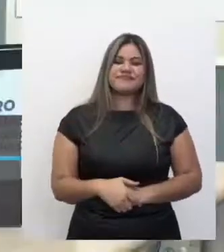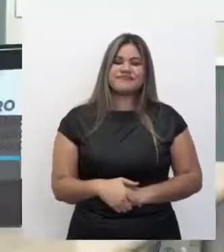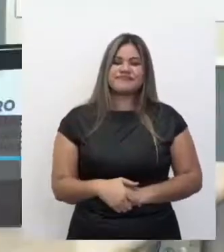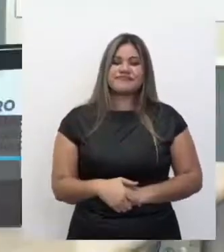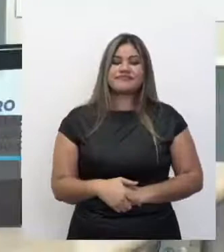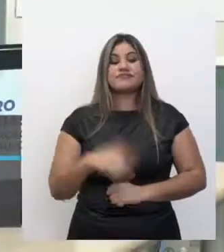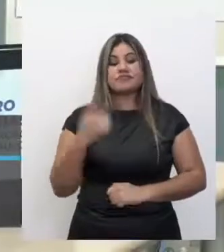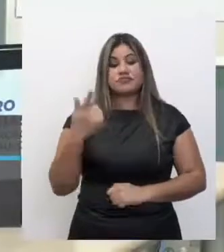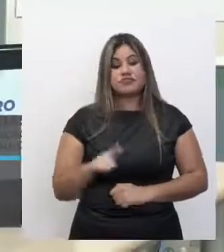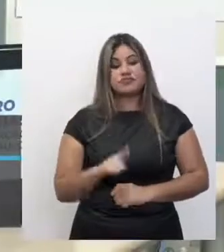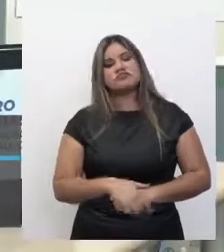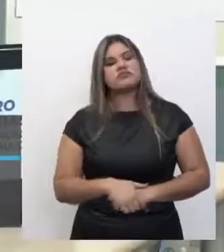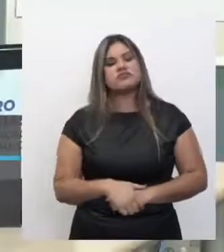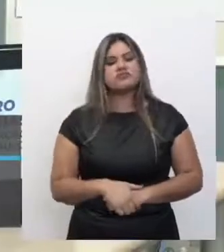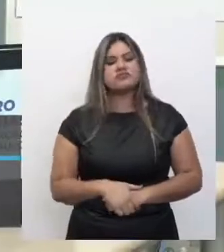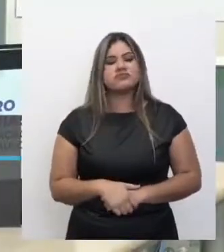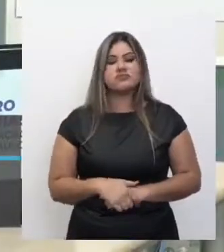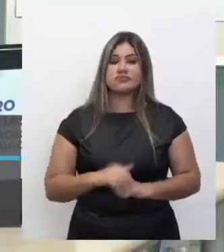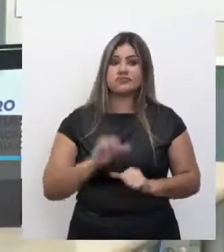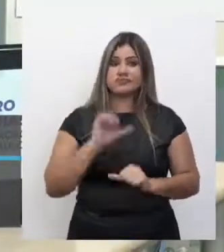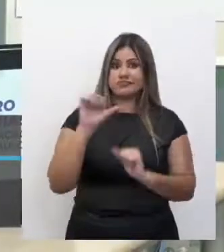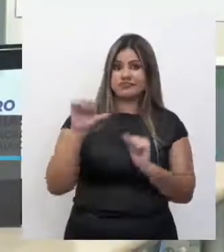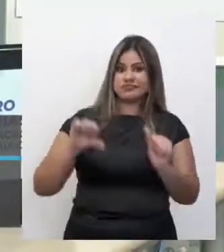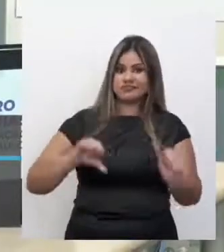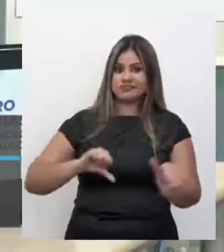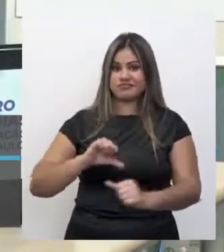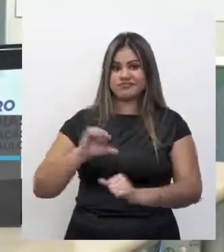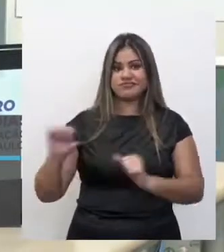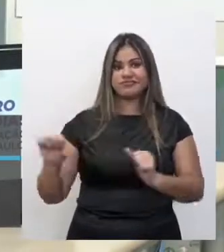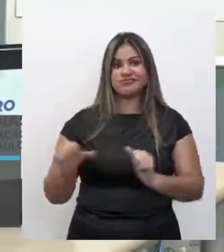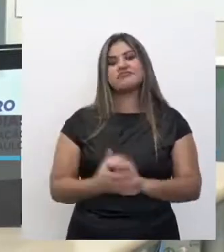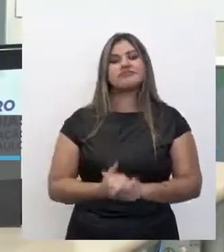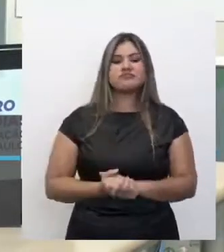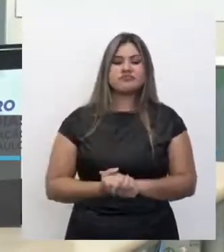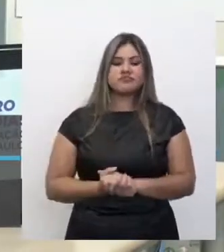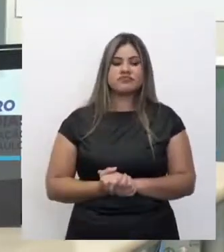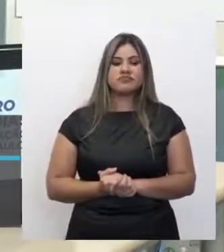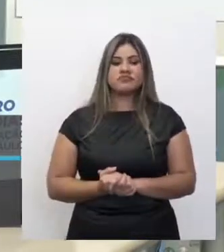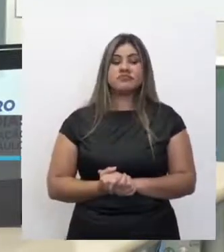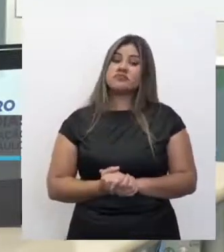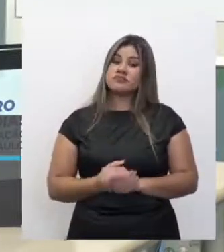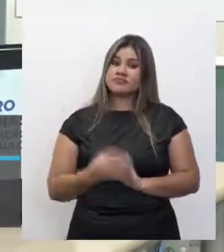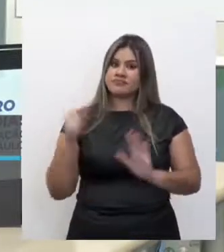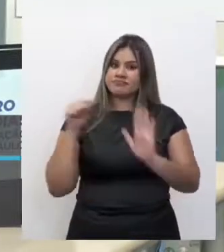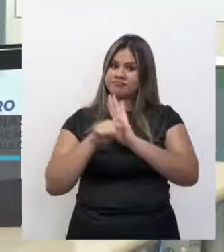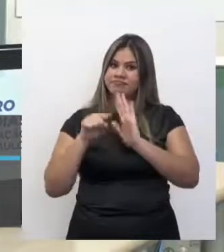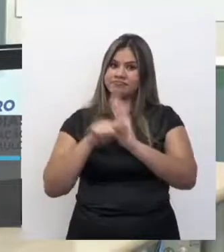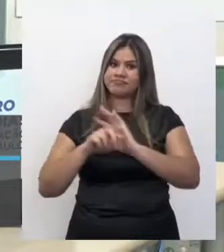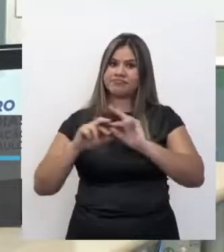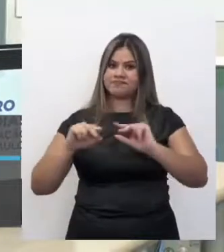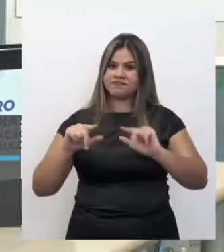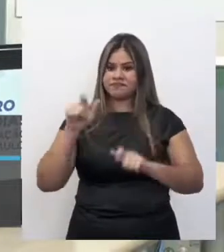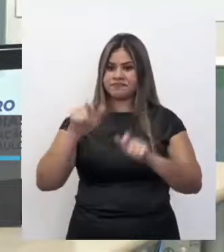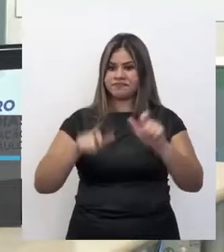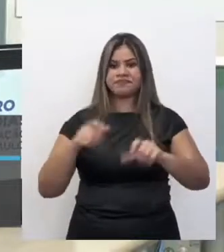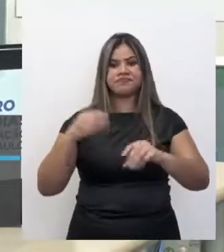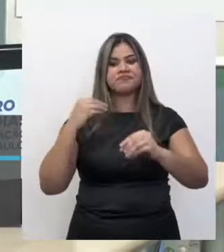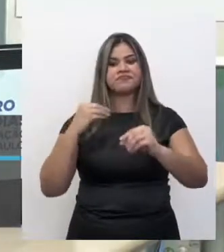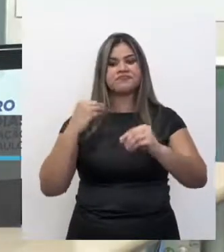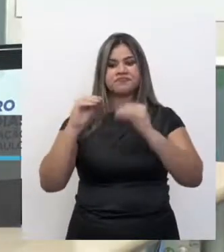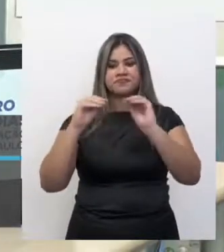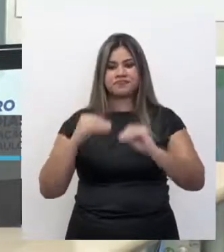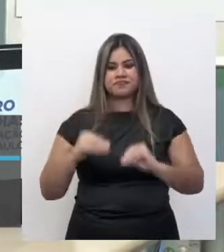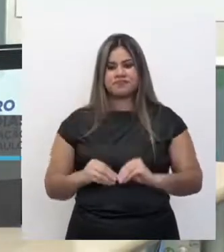Gente, próximo. Agora, mudando da água para o vinho. Eu perguntei de blogueira aqui, vários falando sobre, não é?